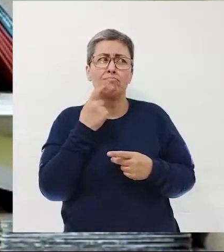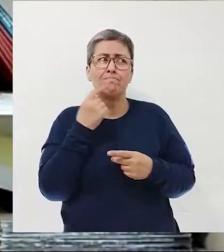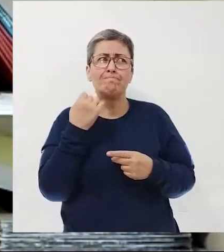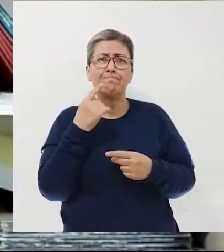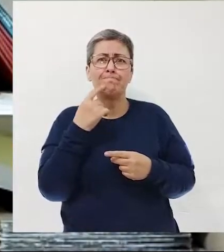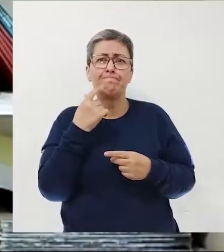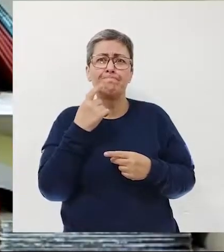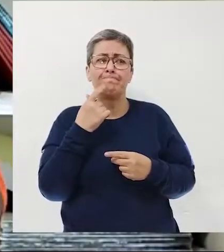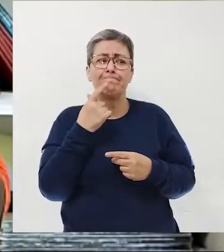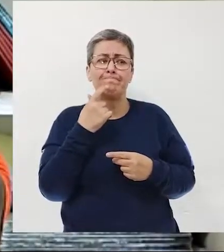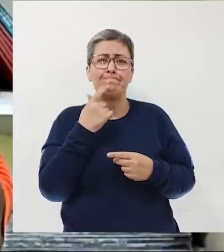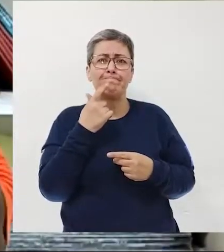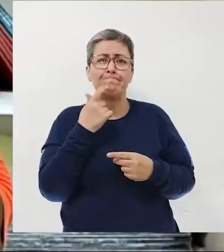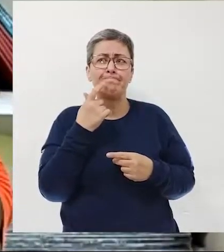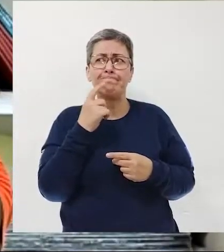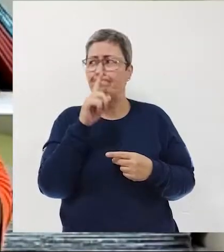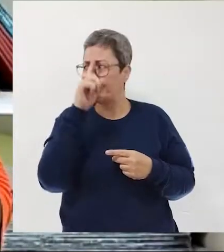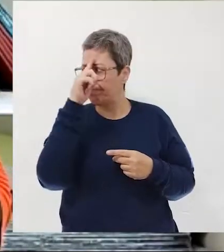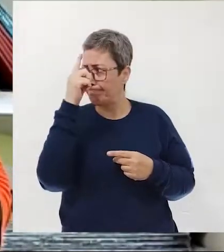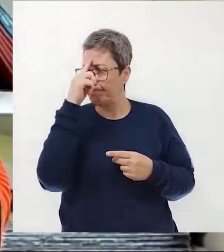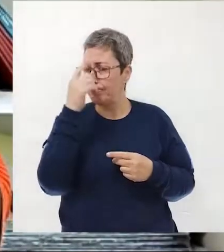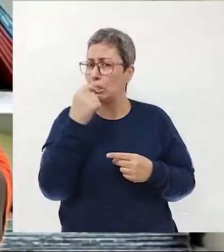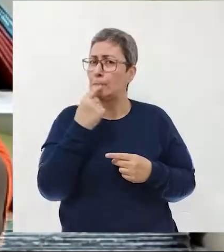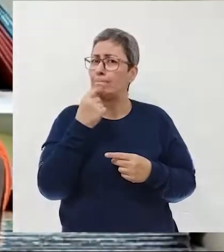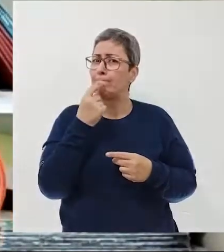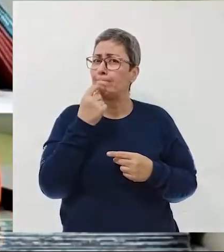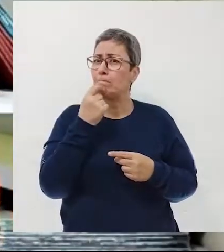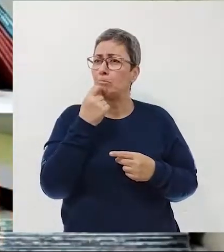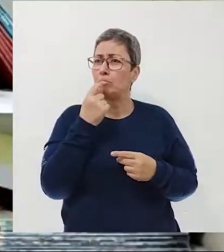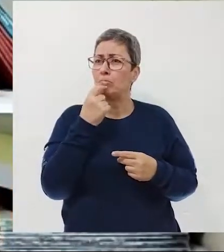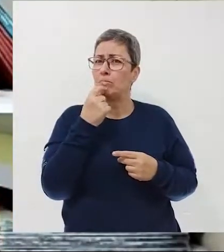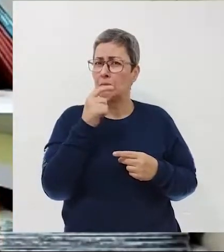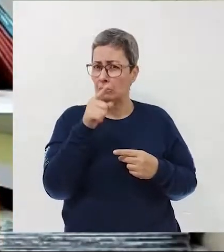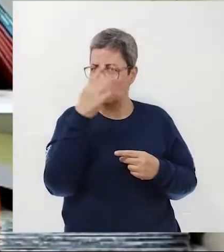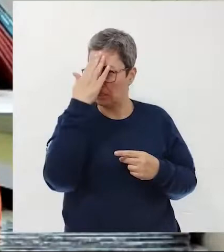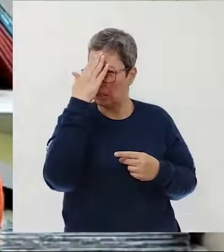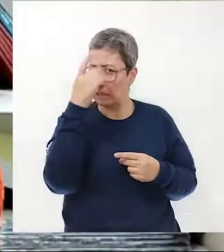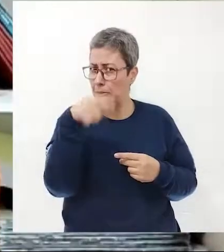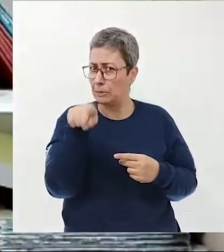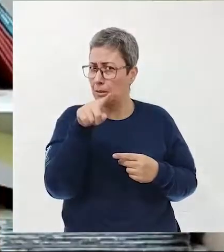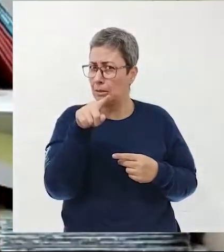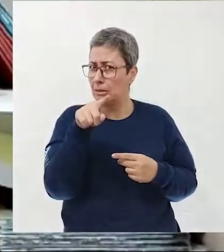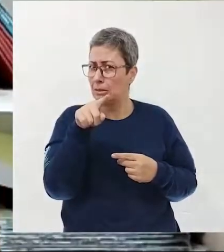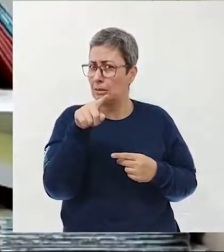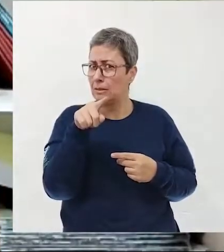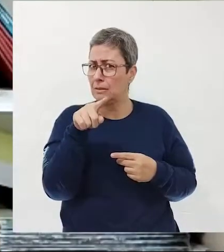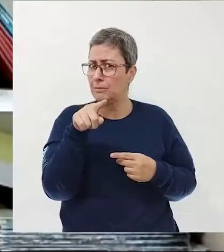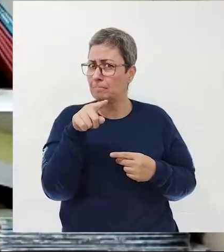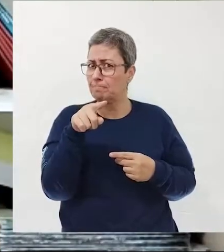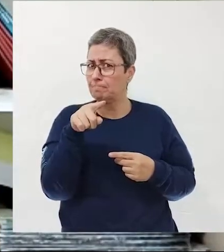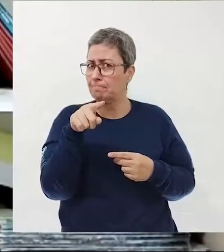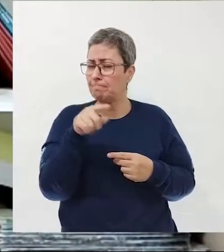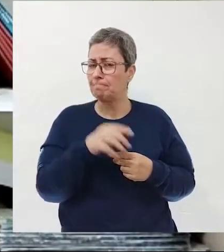Ai, estou aqui na maior dúvida. Será que você aí já sabe?